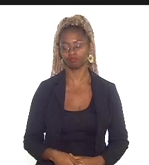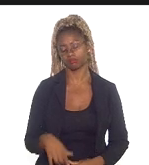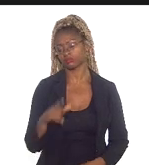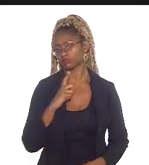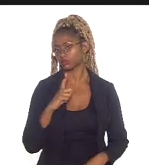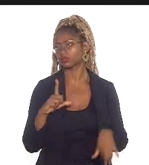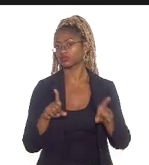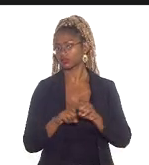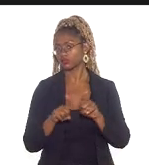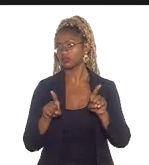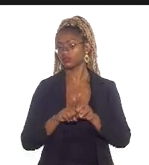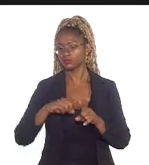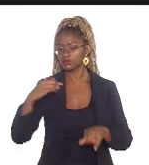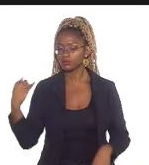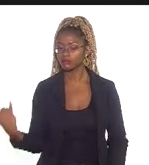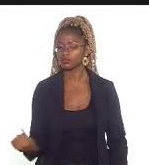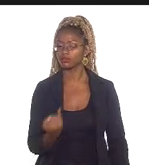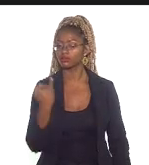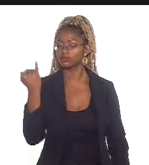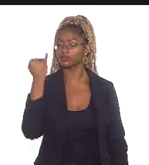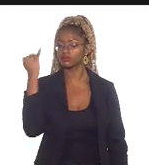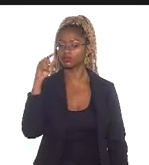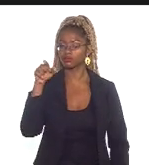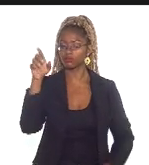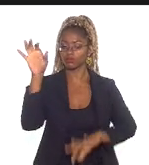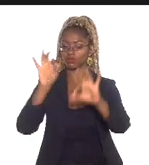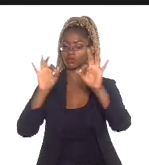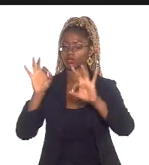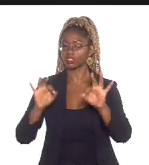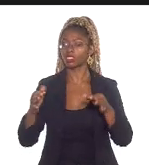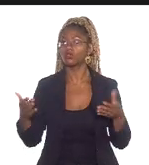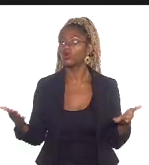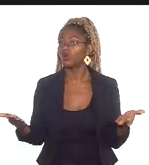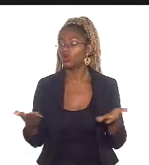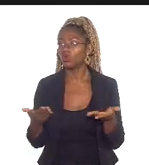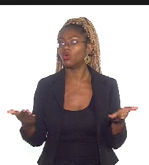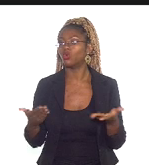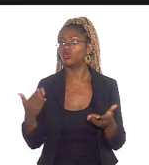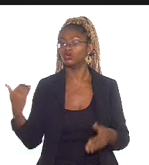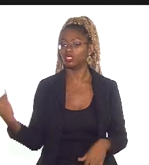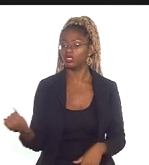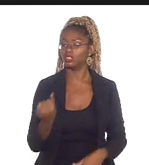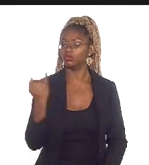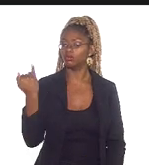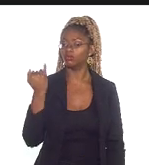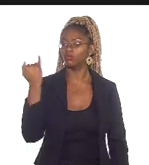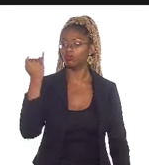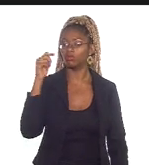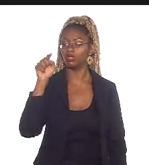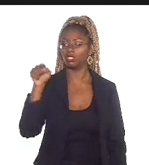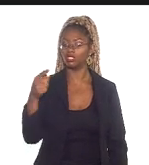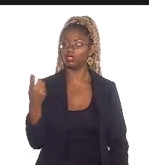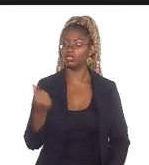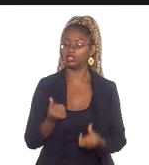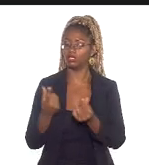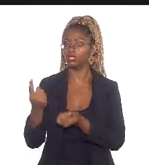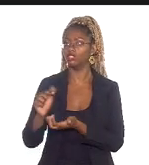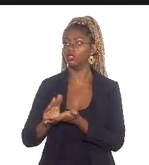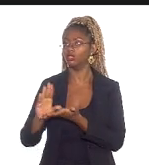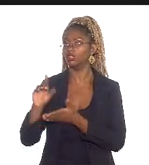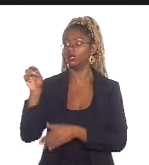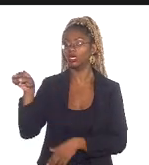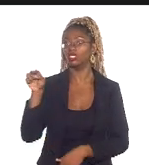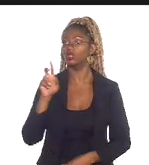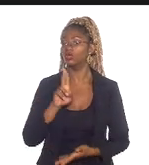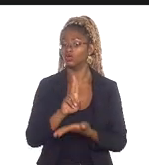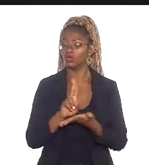parte significativa desses projetos, hoje a importância desses recursos para essas